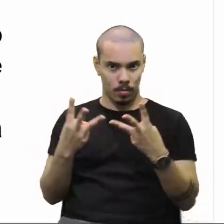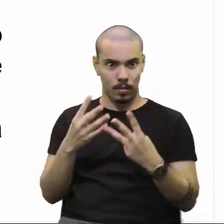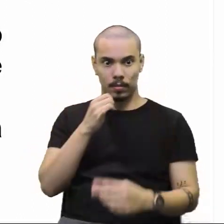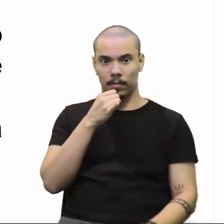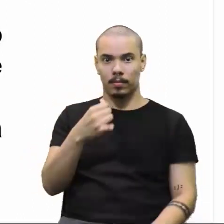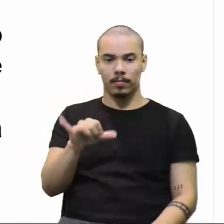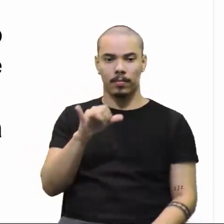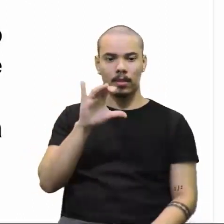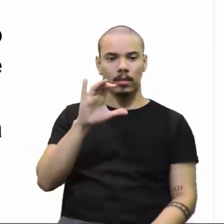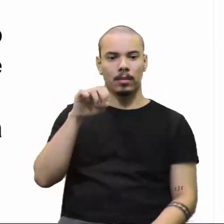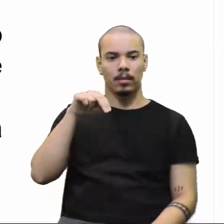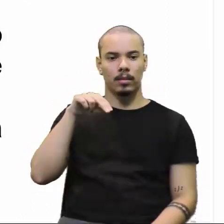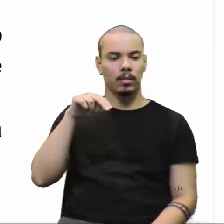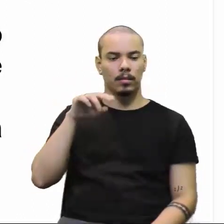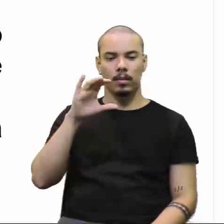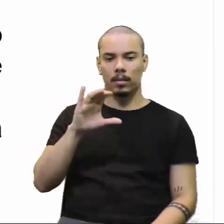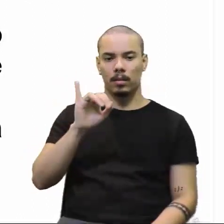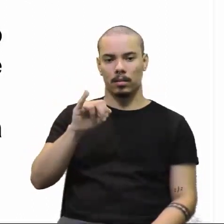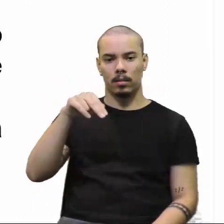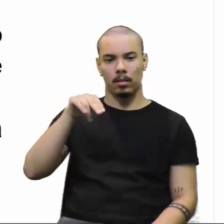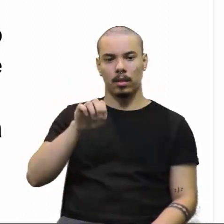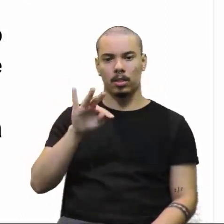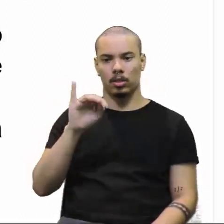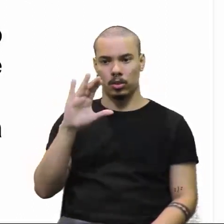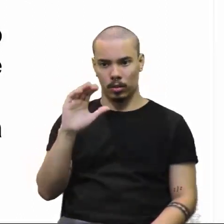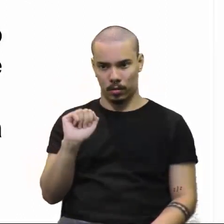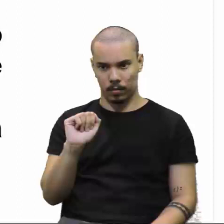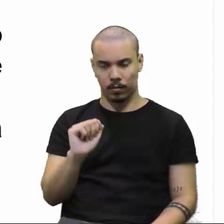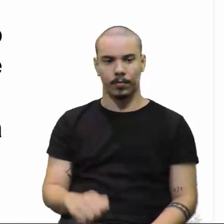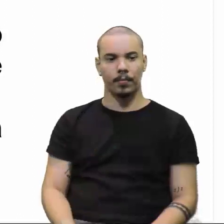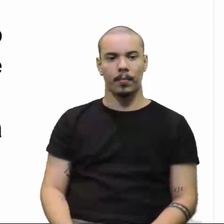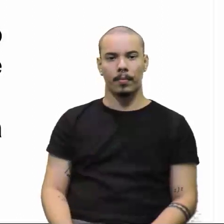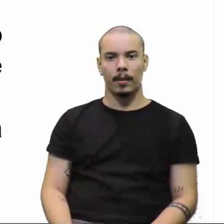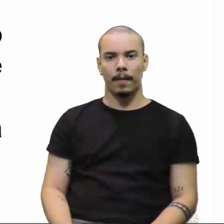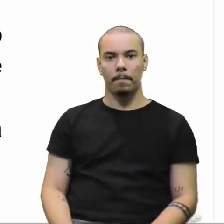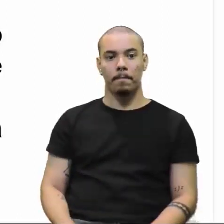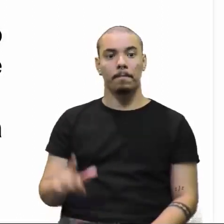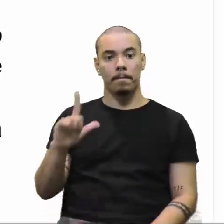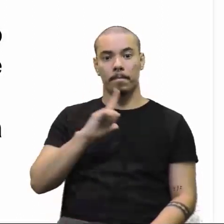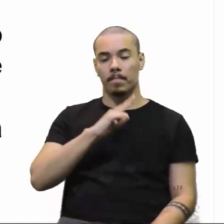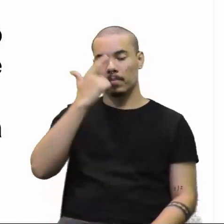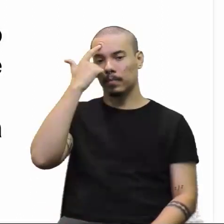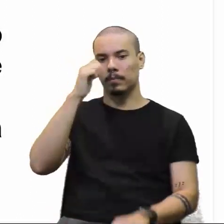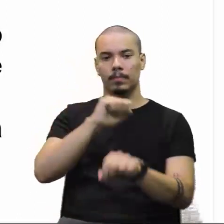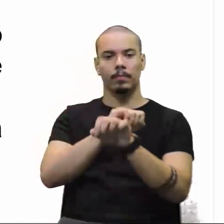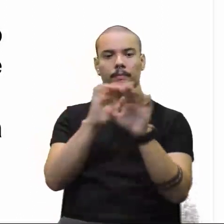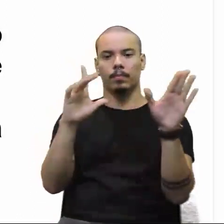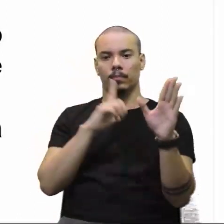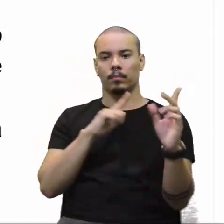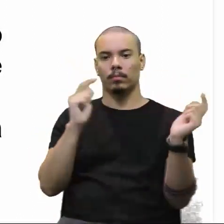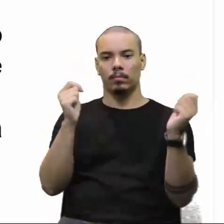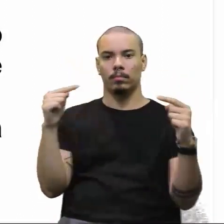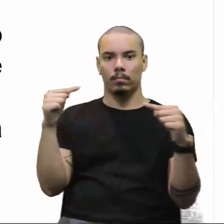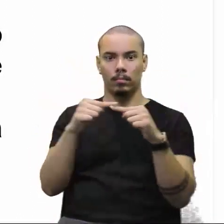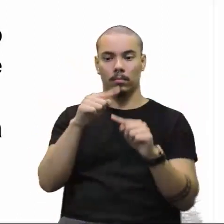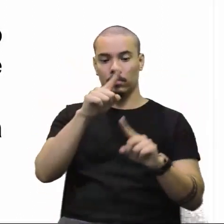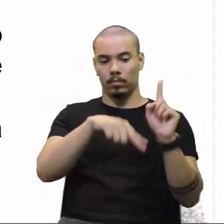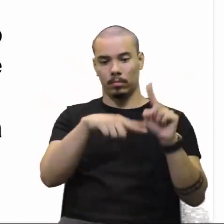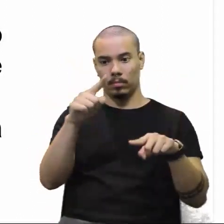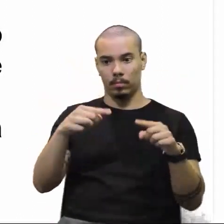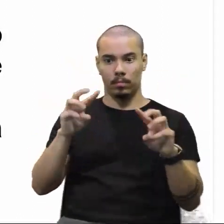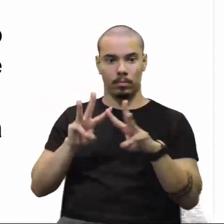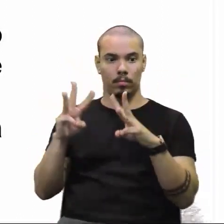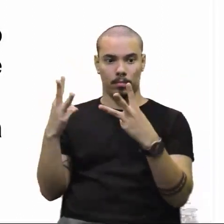cinética, tá? Isso. Variação de massa vezes C ao quadrado, né? Fica claro que existe uma equivalência entre a variação de massa